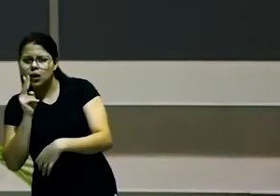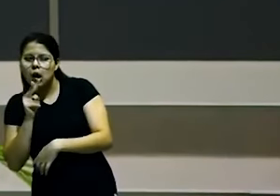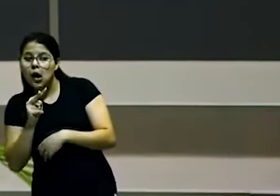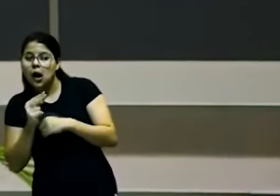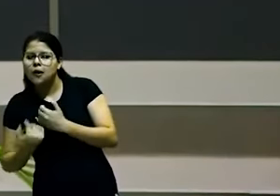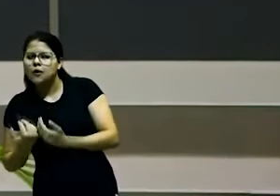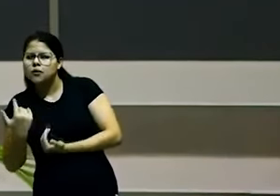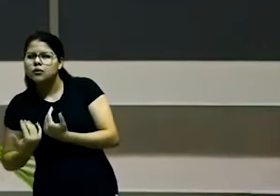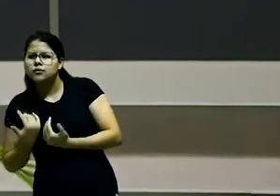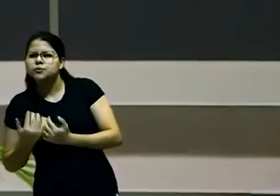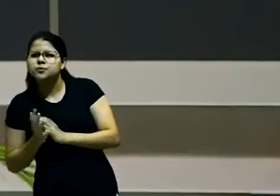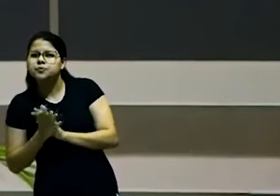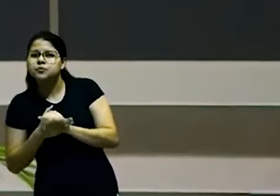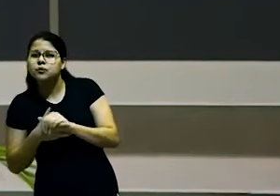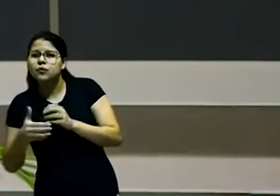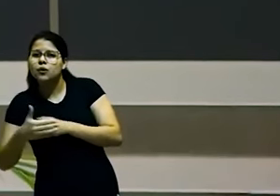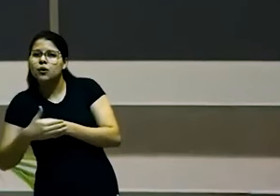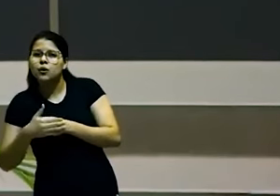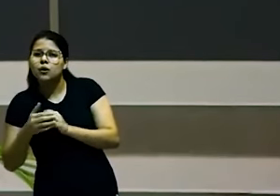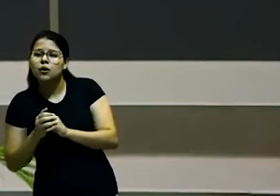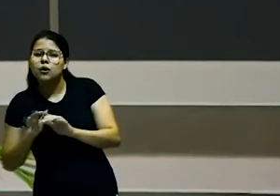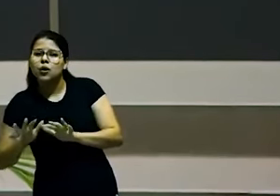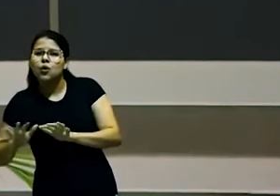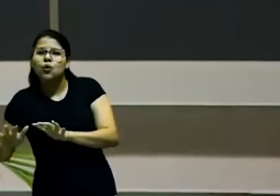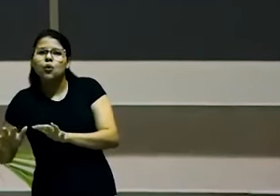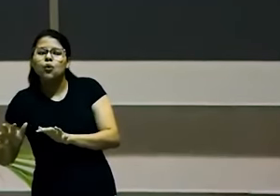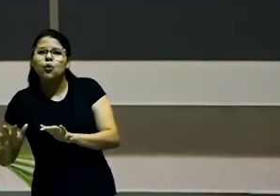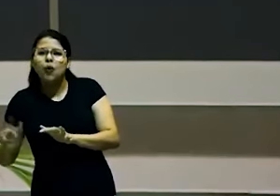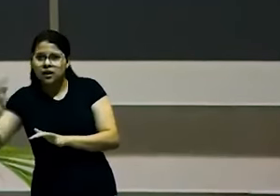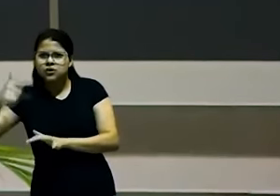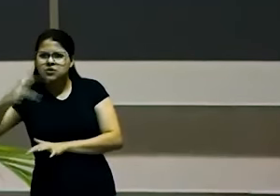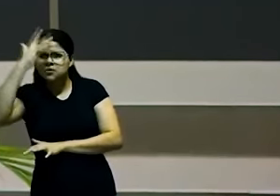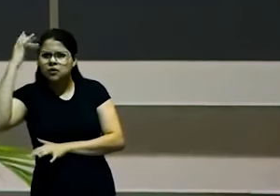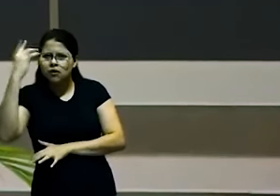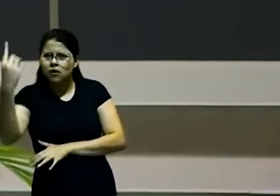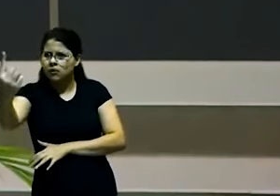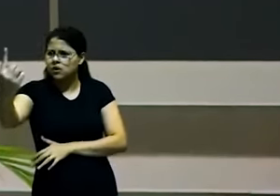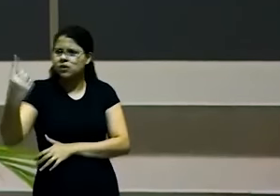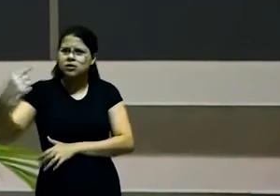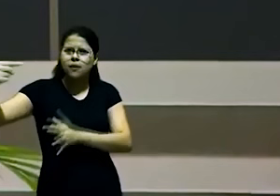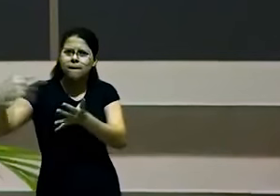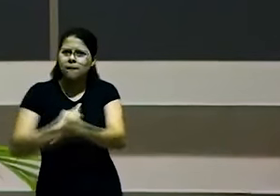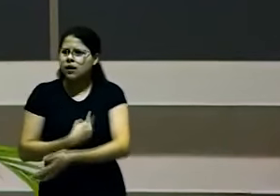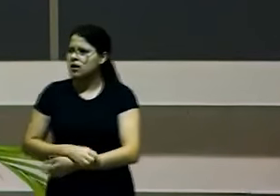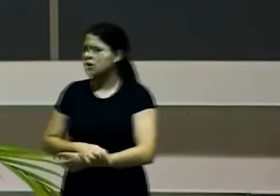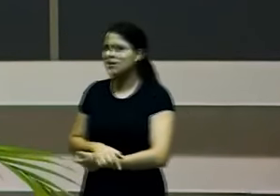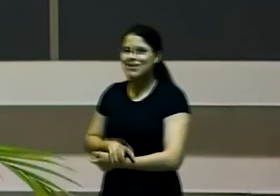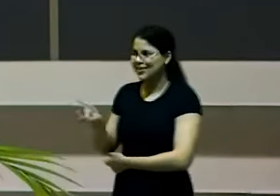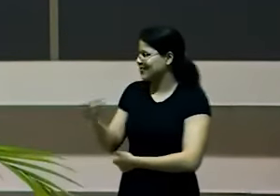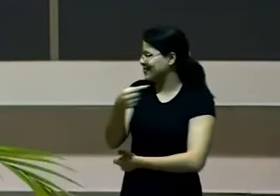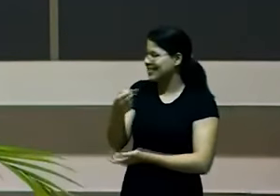ainda que de longe e aí uma outra pessoa olha para ele e diz assim tu és um